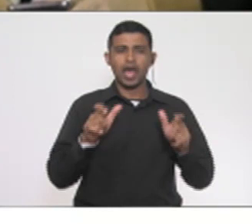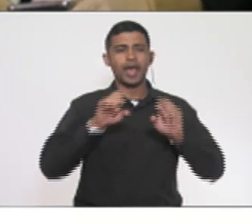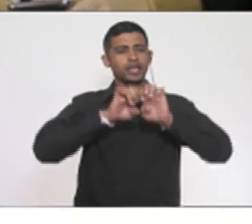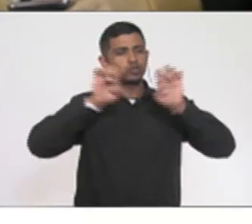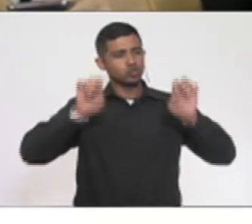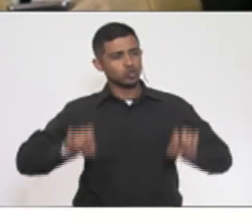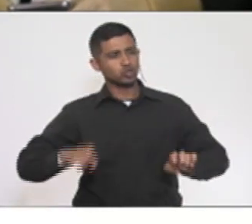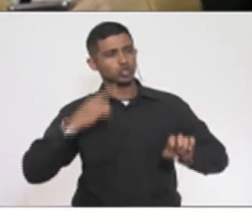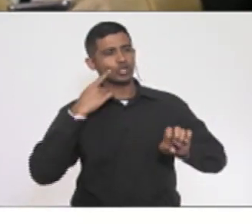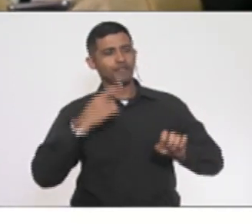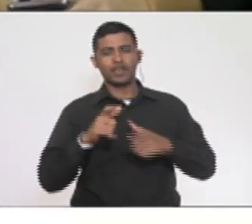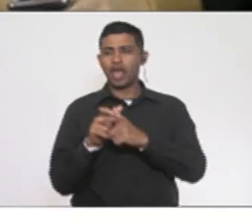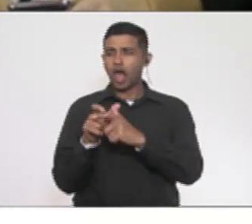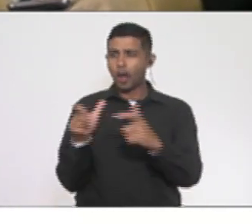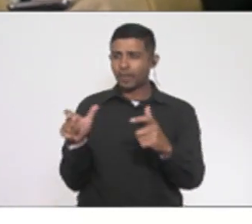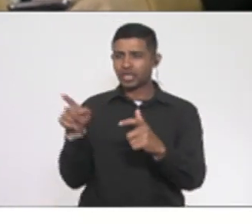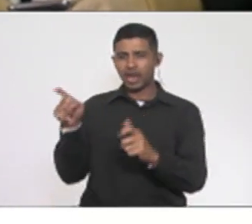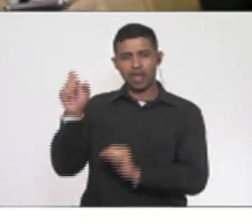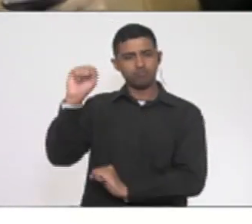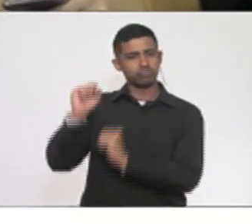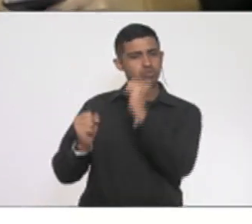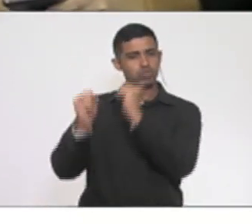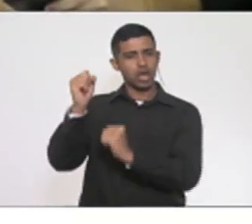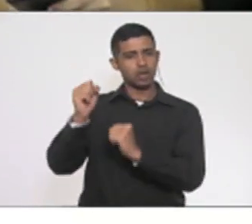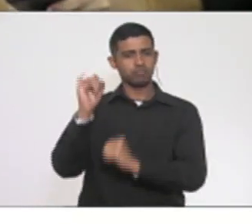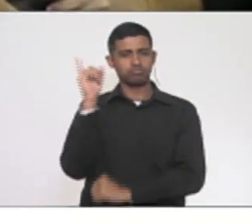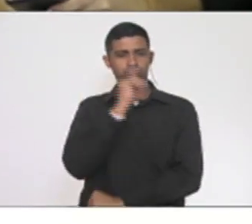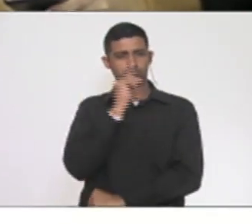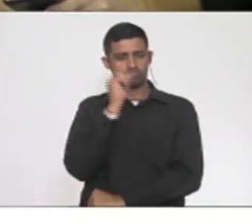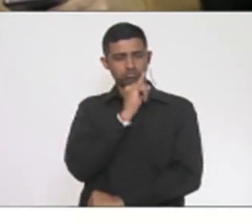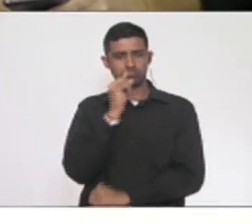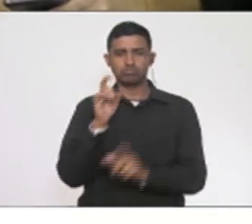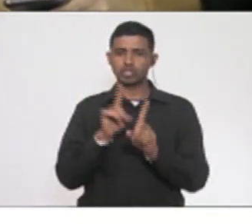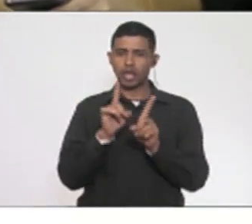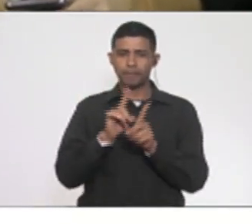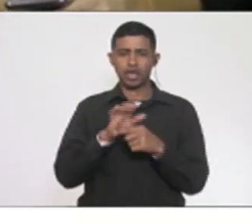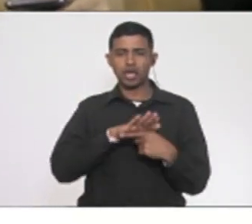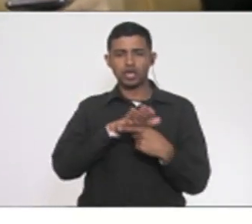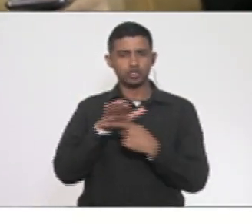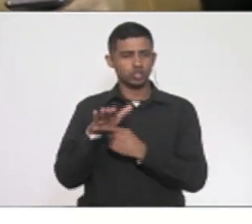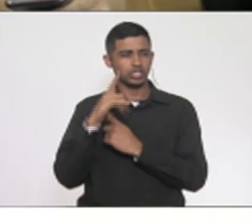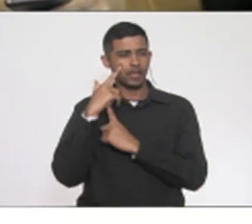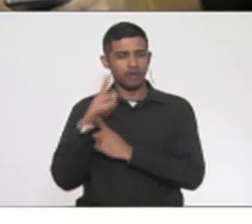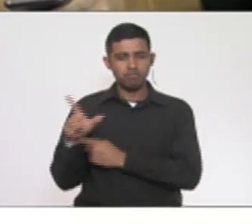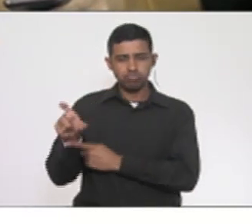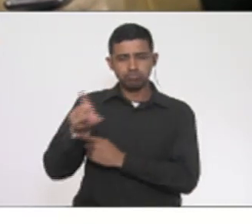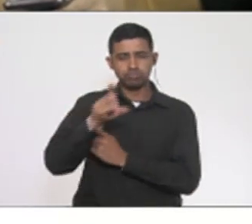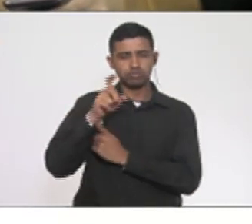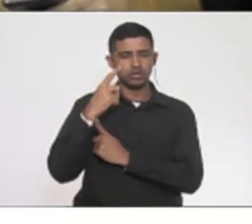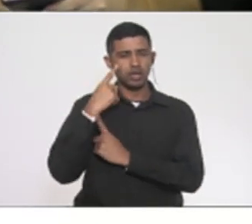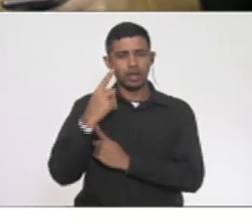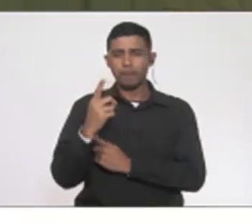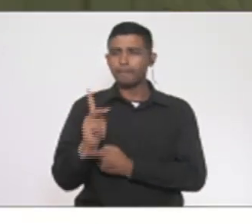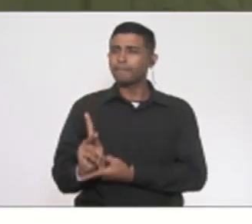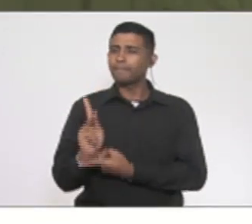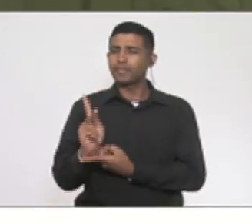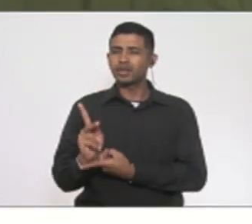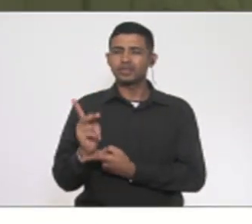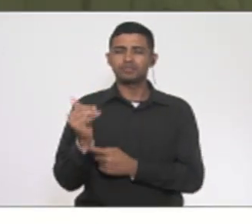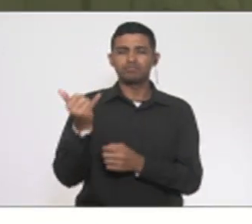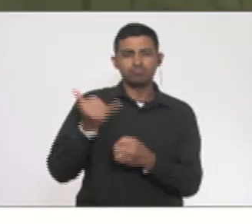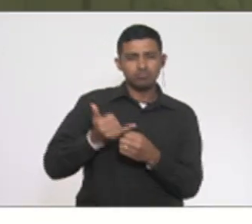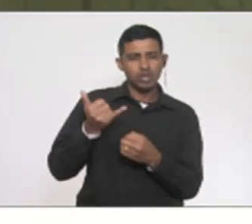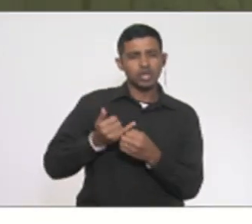a geração termoelétrica e retomar a competitividade da indústria, especialmente fertilizantes, petroquímica, que estão muito, e